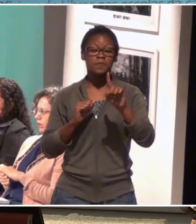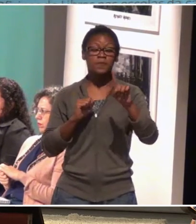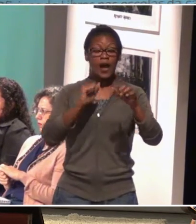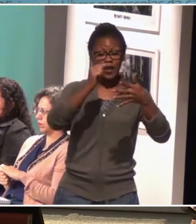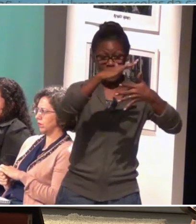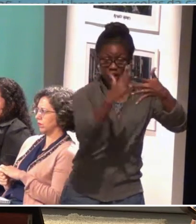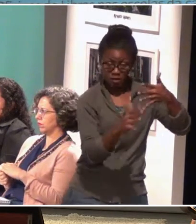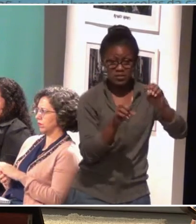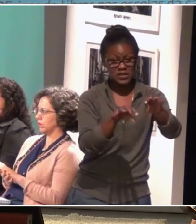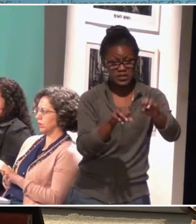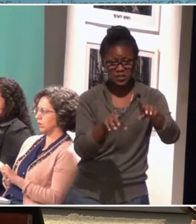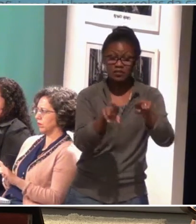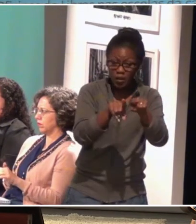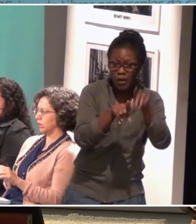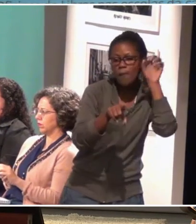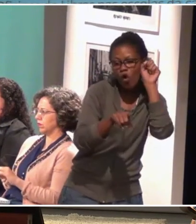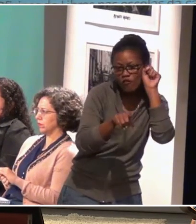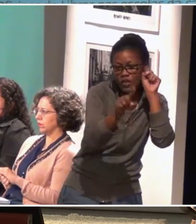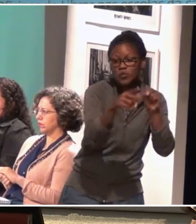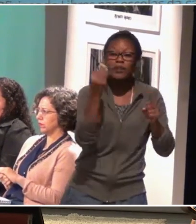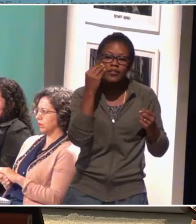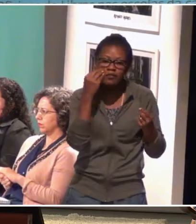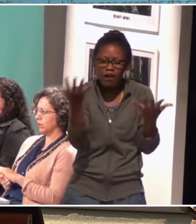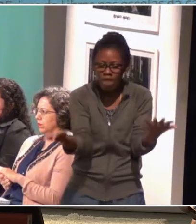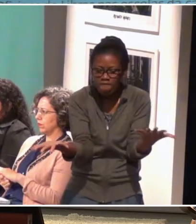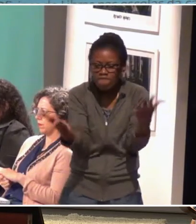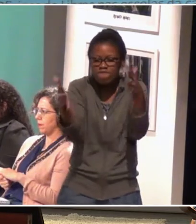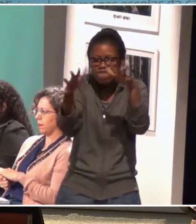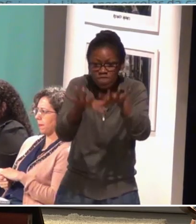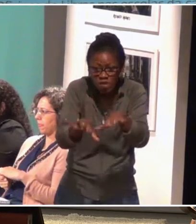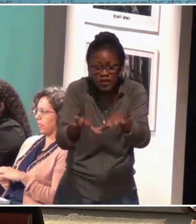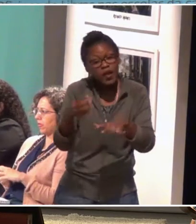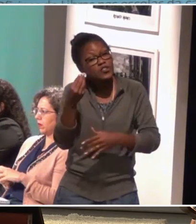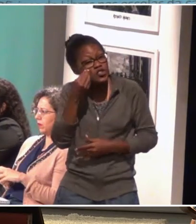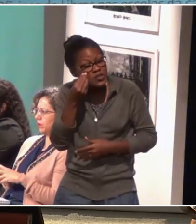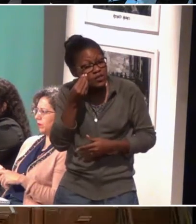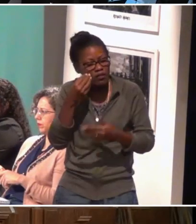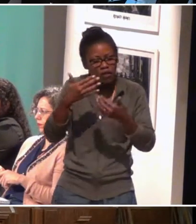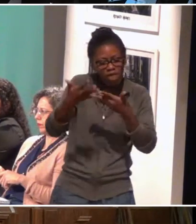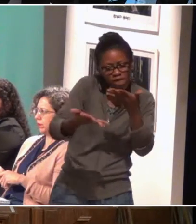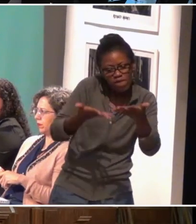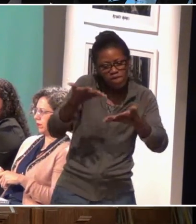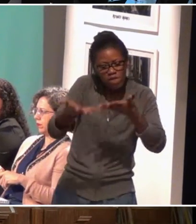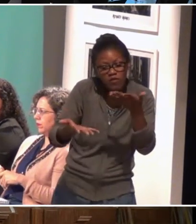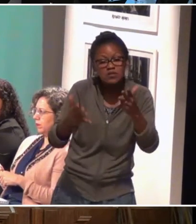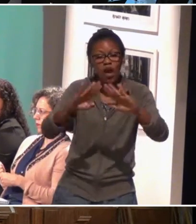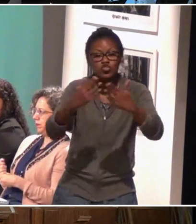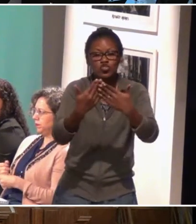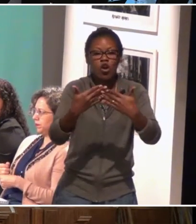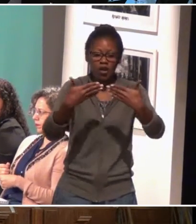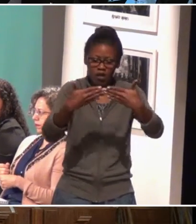Mas é uma forma de chegar na escola, abrir as portas para a gente e fazer o trabalho. E a oficina de